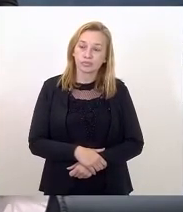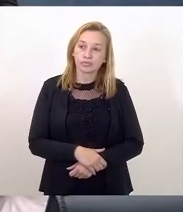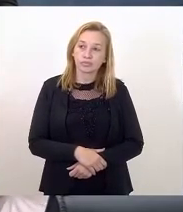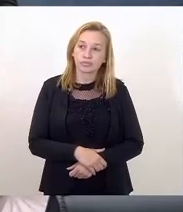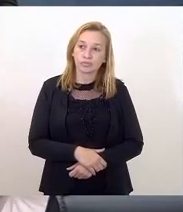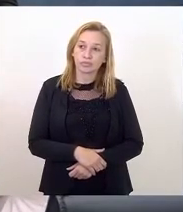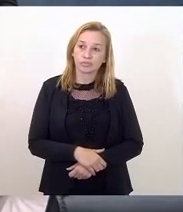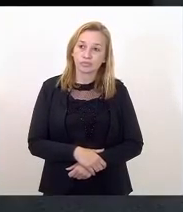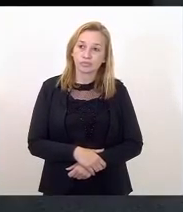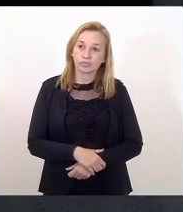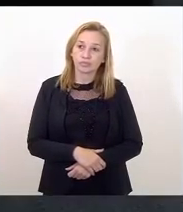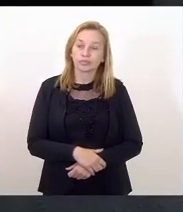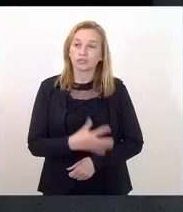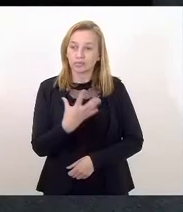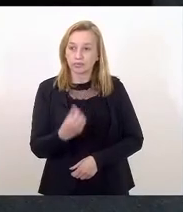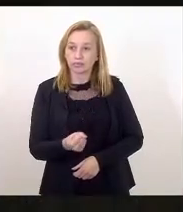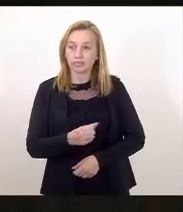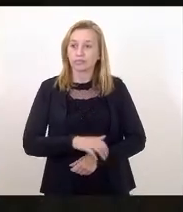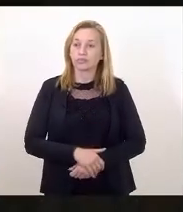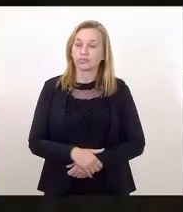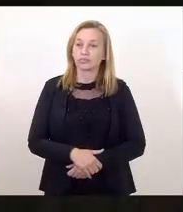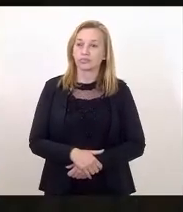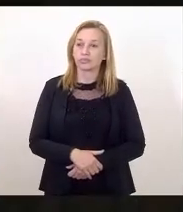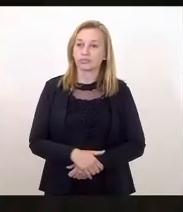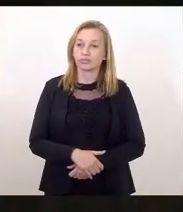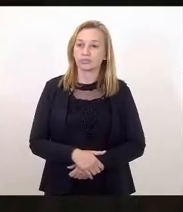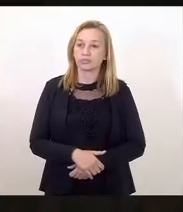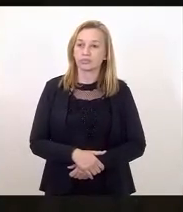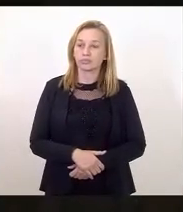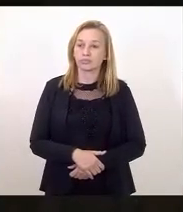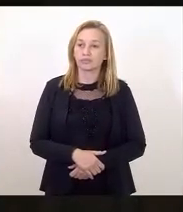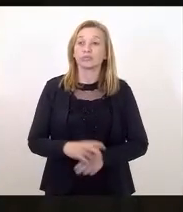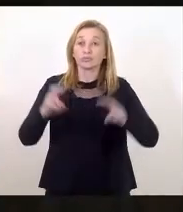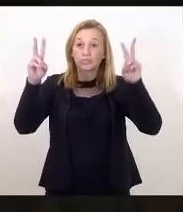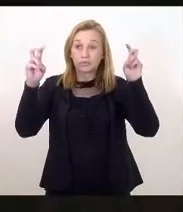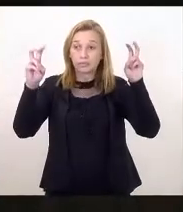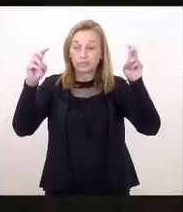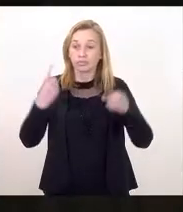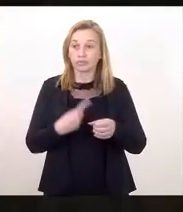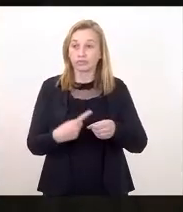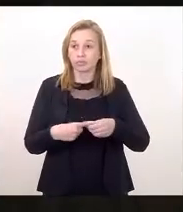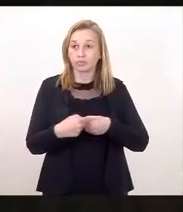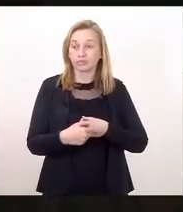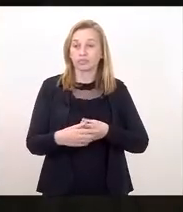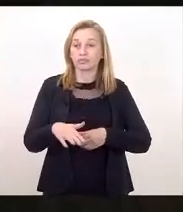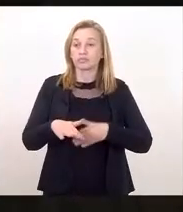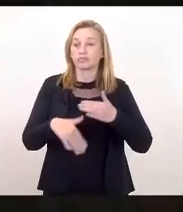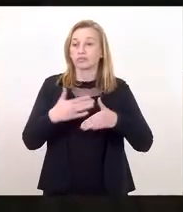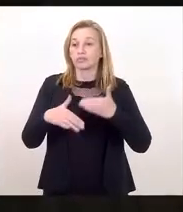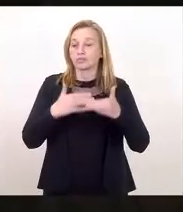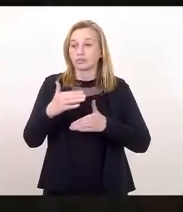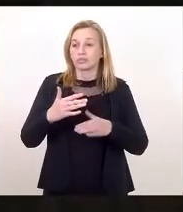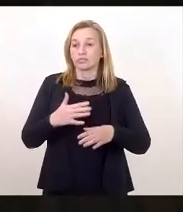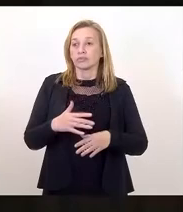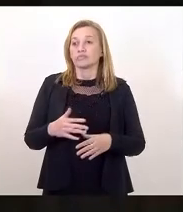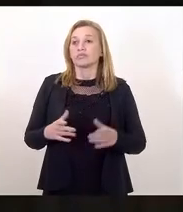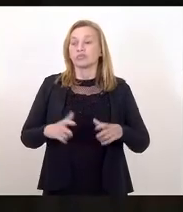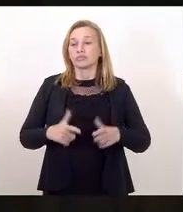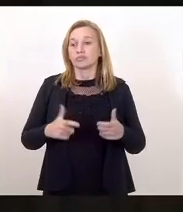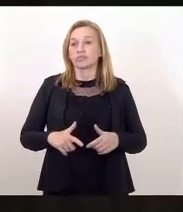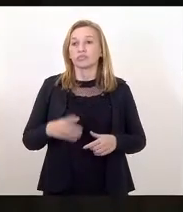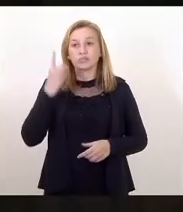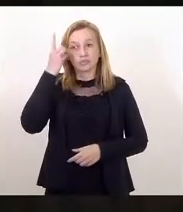Aparecer favorável. Assuntos Municipais e Desenvolvimentos Regionais. Deputado Carlos Macedo.